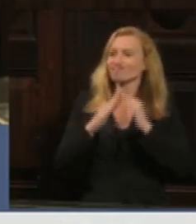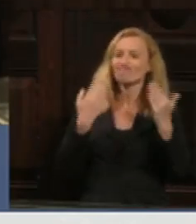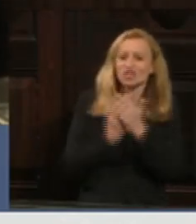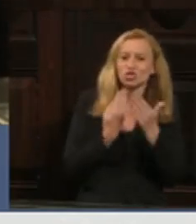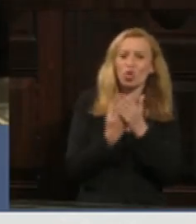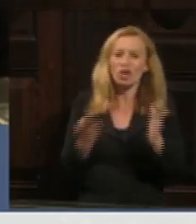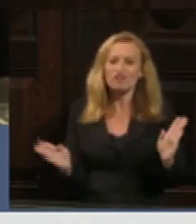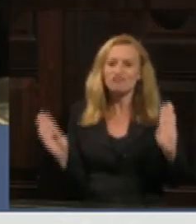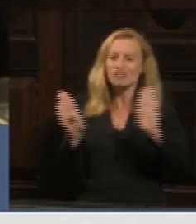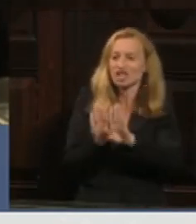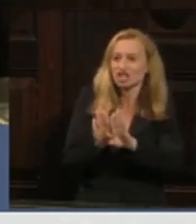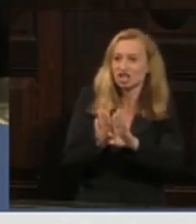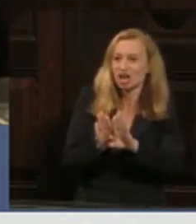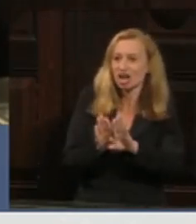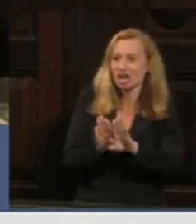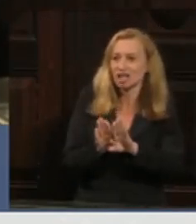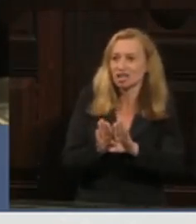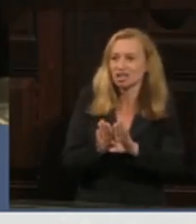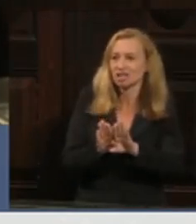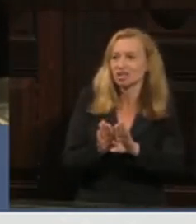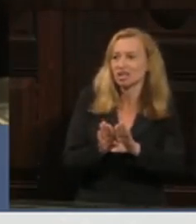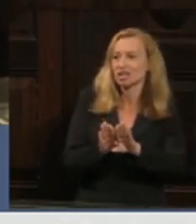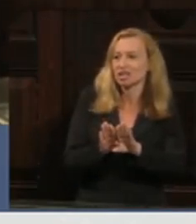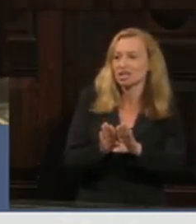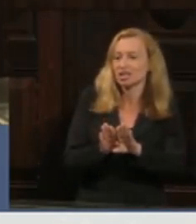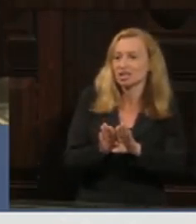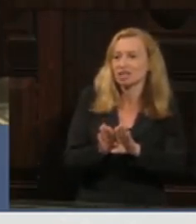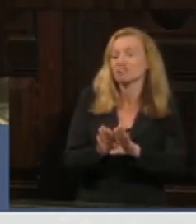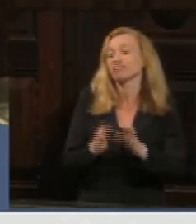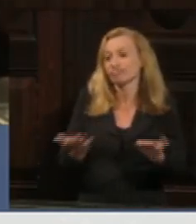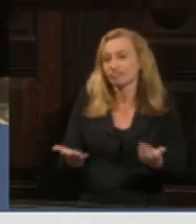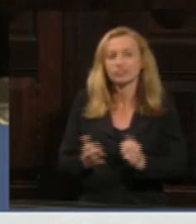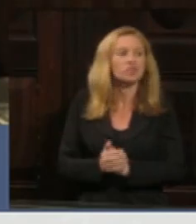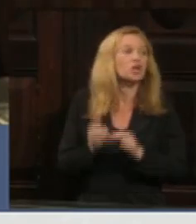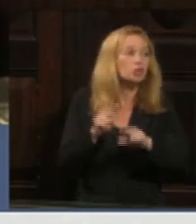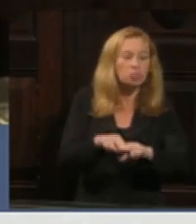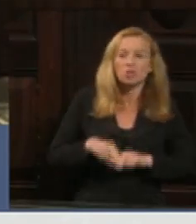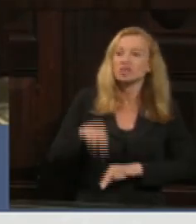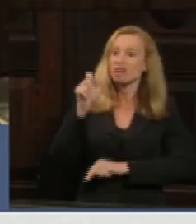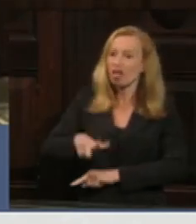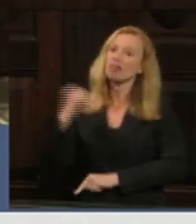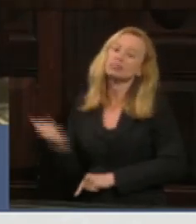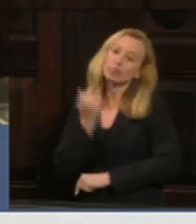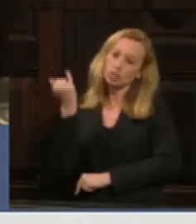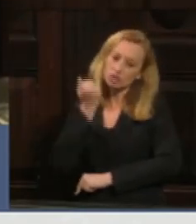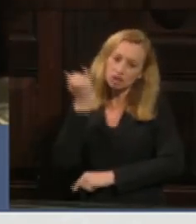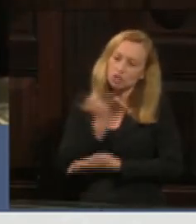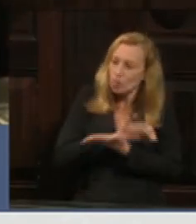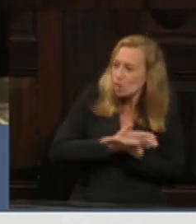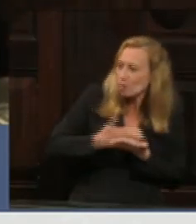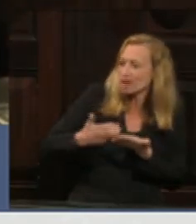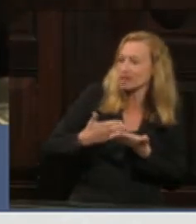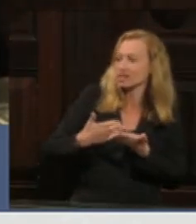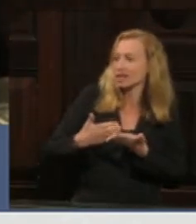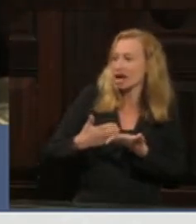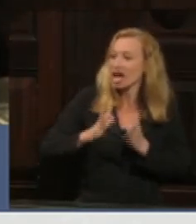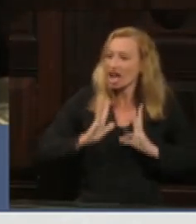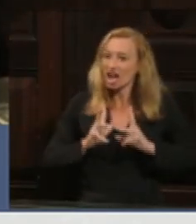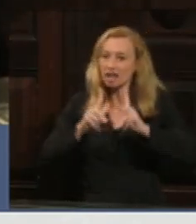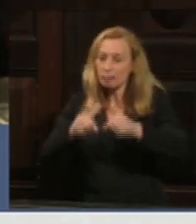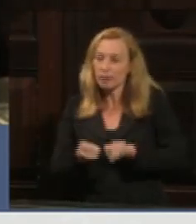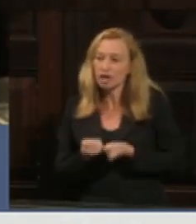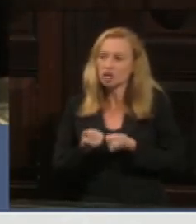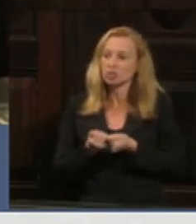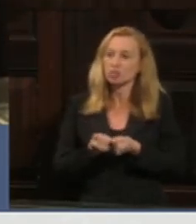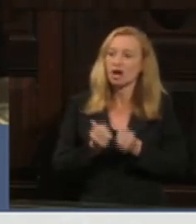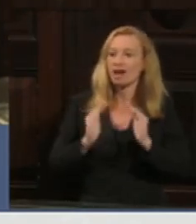houve fechamento de turmas e de turnos numa escola que se manteve aberta. Por isso é muito importante começar varrendo o próprio